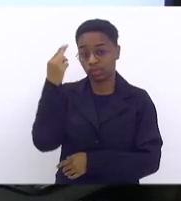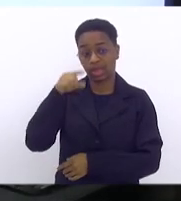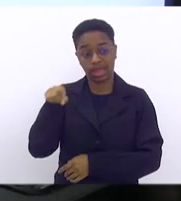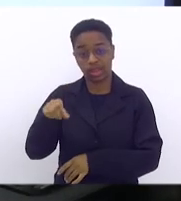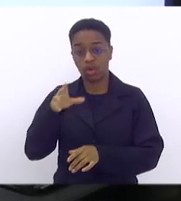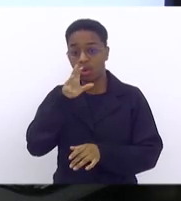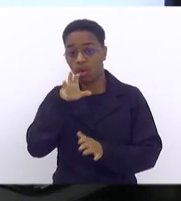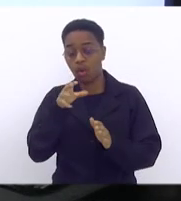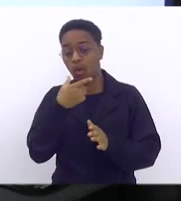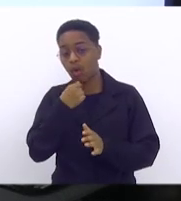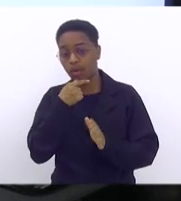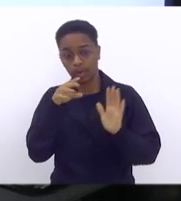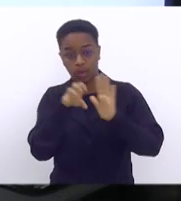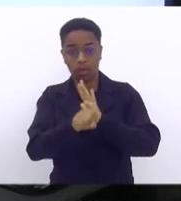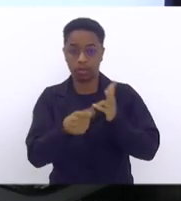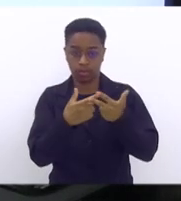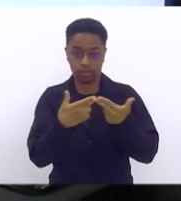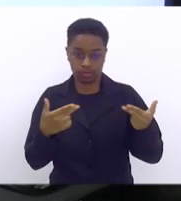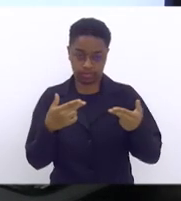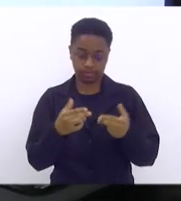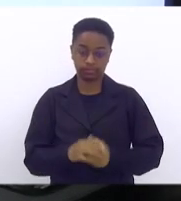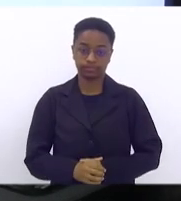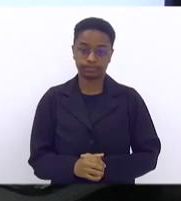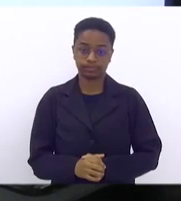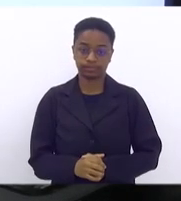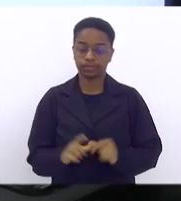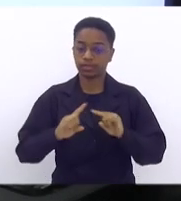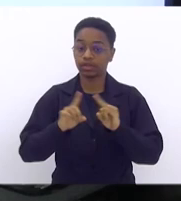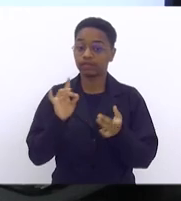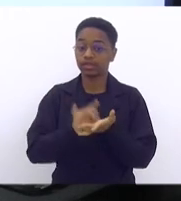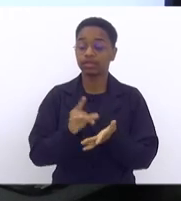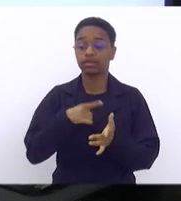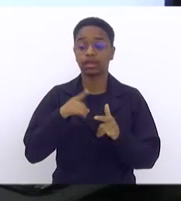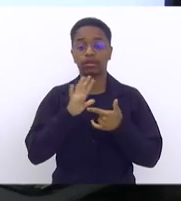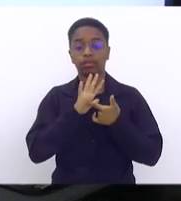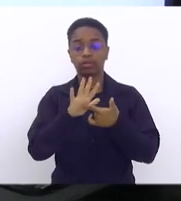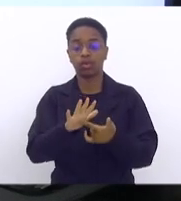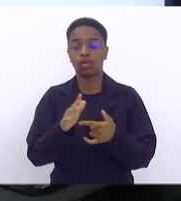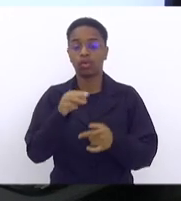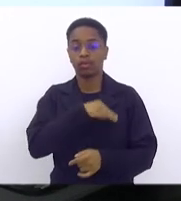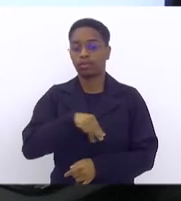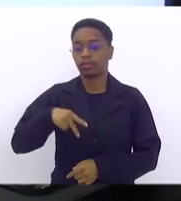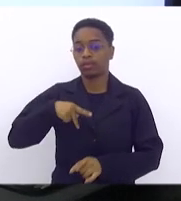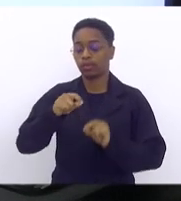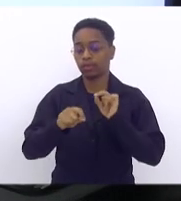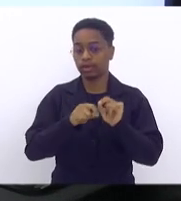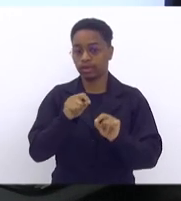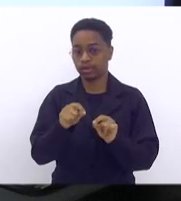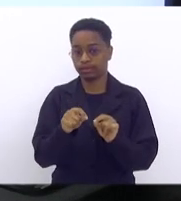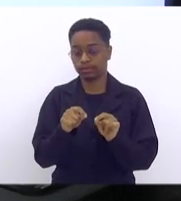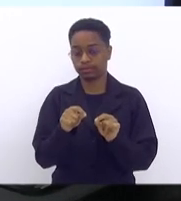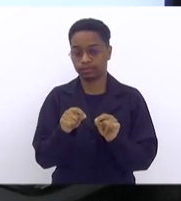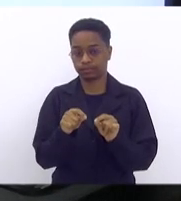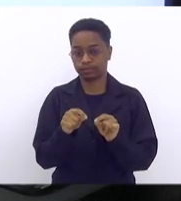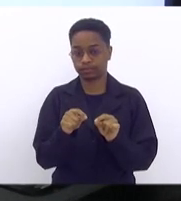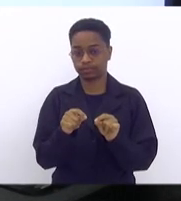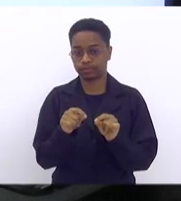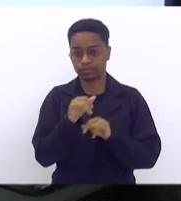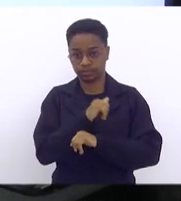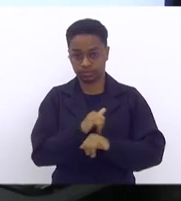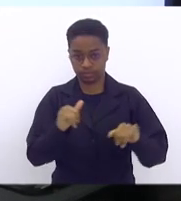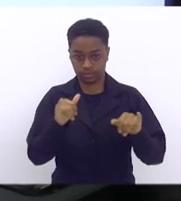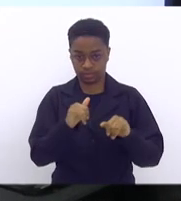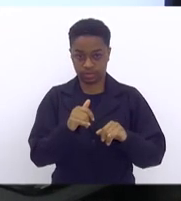que foi reconhecido. Fato é que há uma manifestação do Ministério Público dizendo que